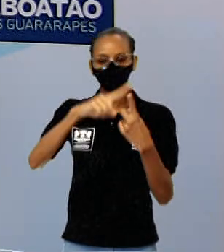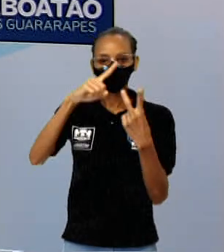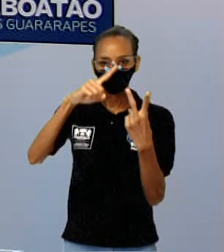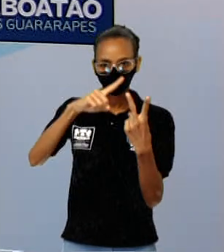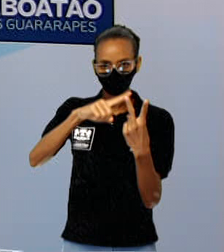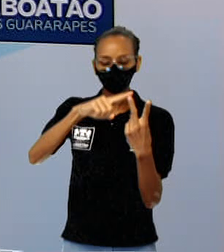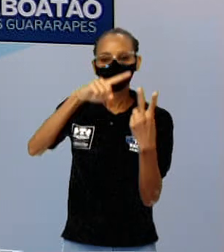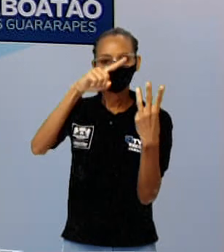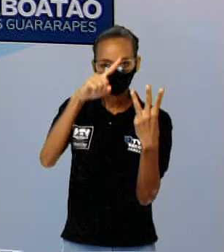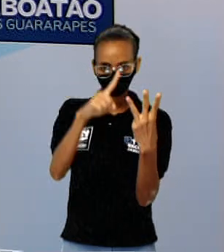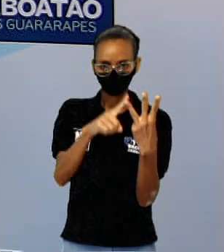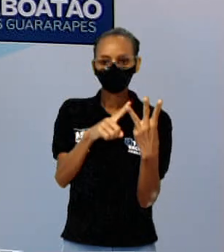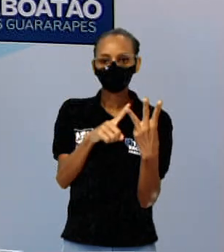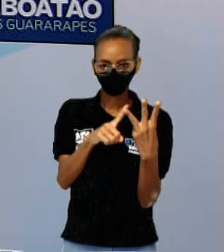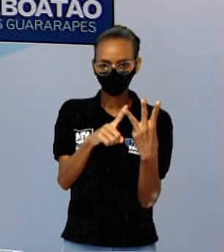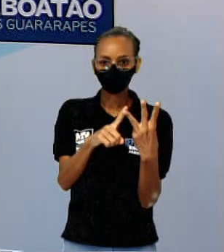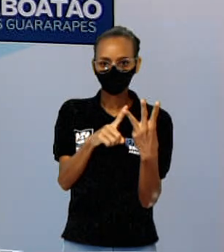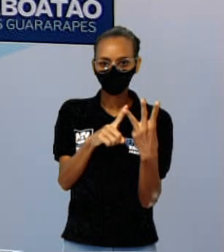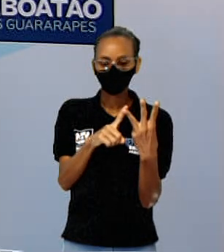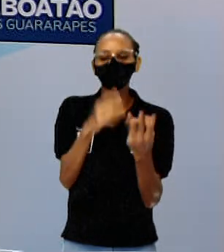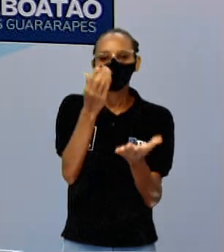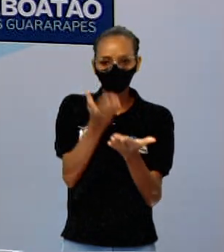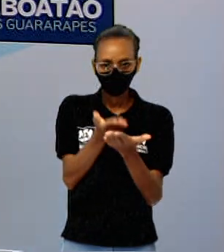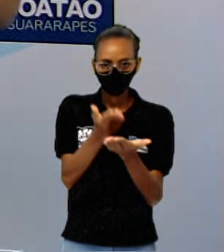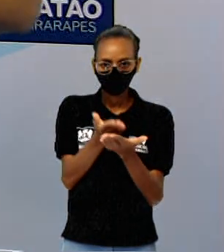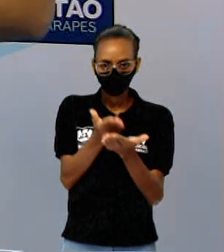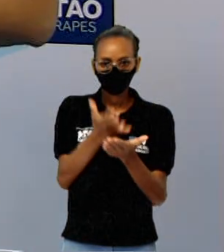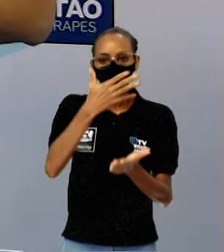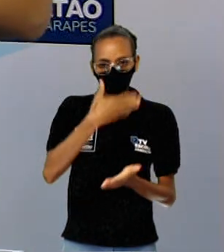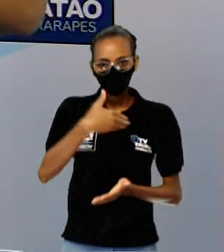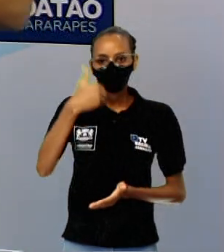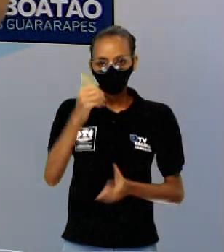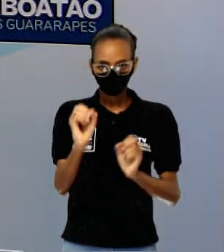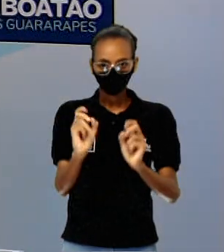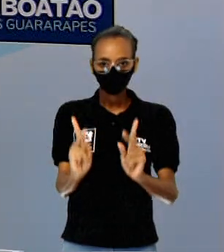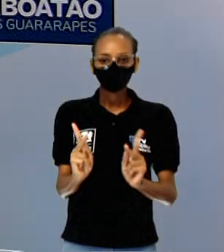biformes e triformes para poder estudá-los melhor. Tá ok?